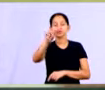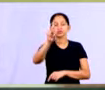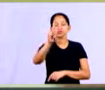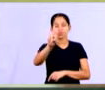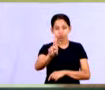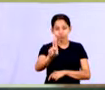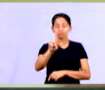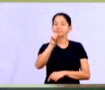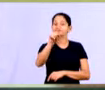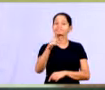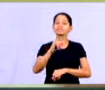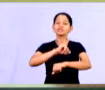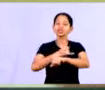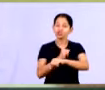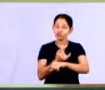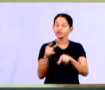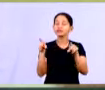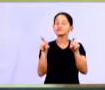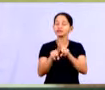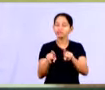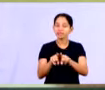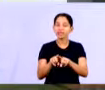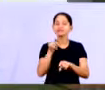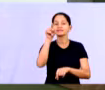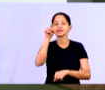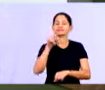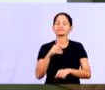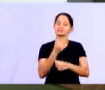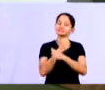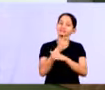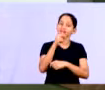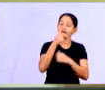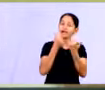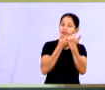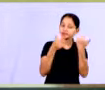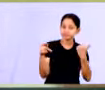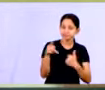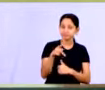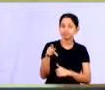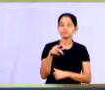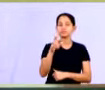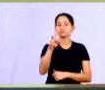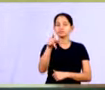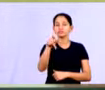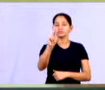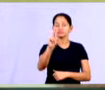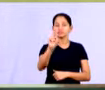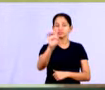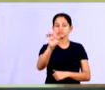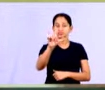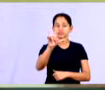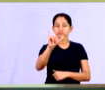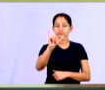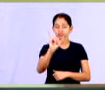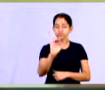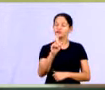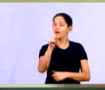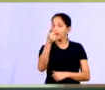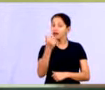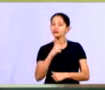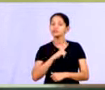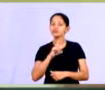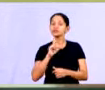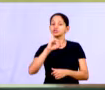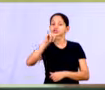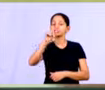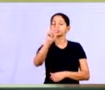Além deles, o Polo de Cerejeira. Tá? A tutora Kelly Silene estava aqui desde o nosso início da aula, né, do Polo de Jaru.